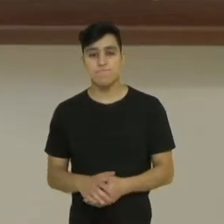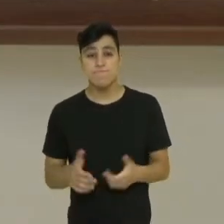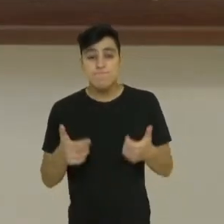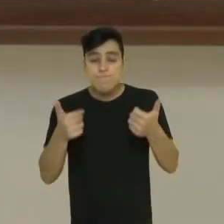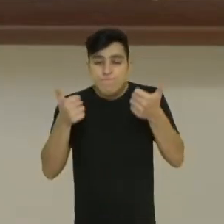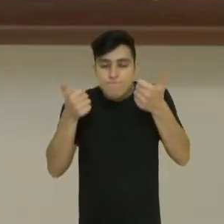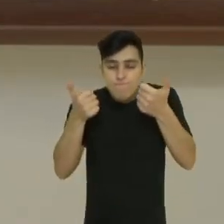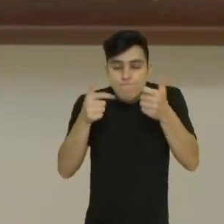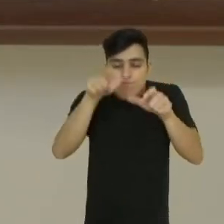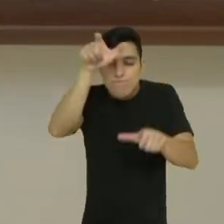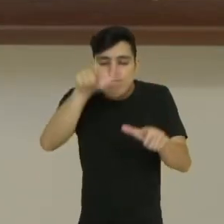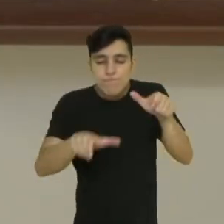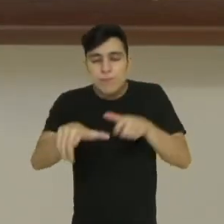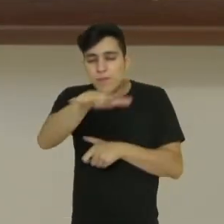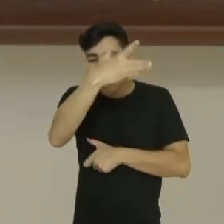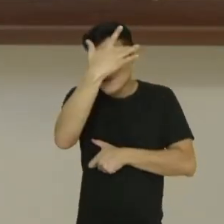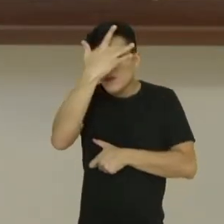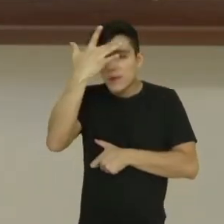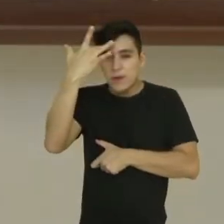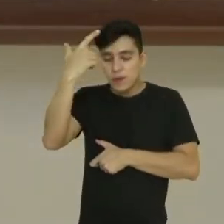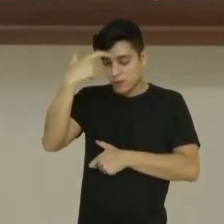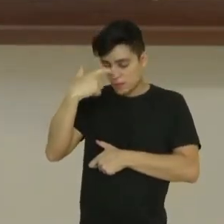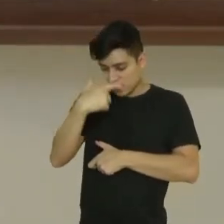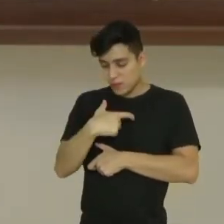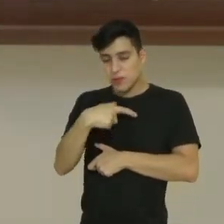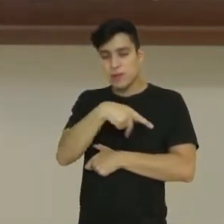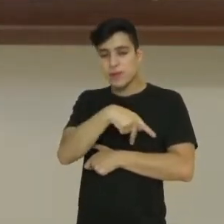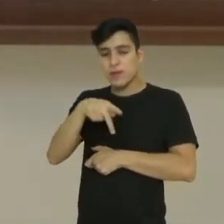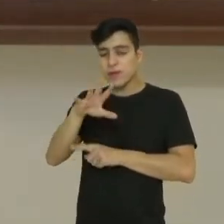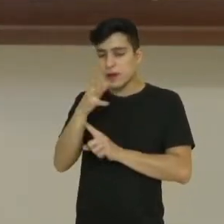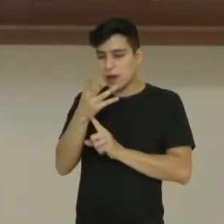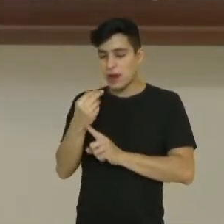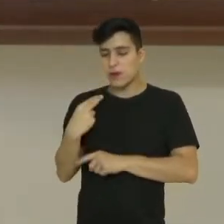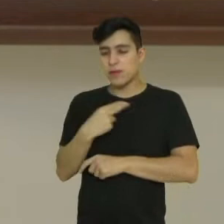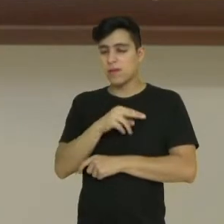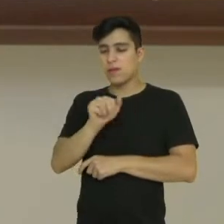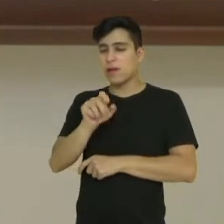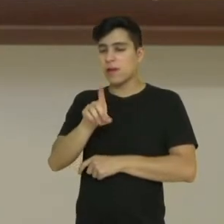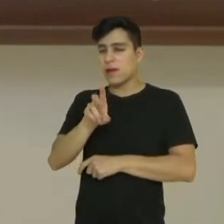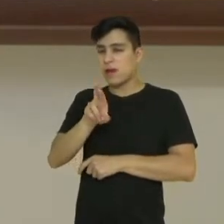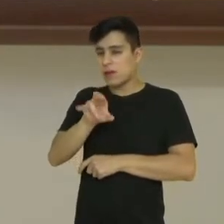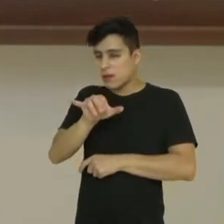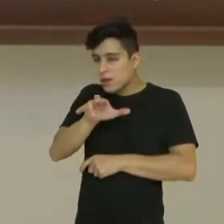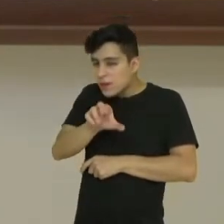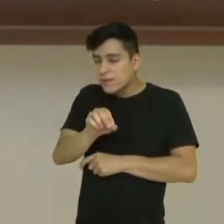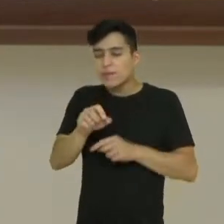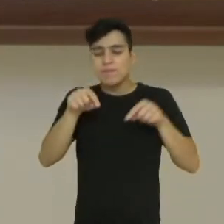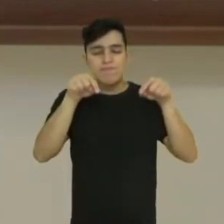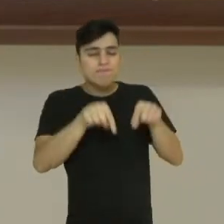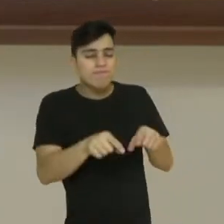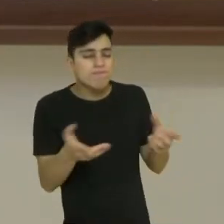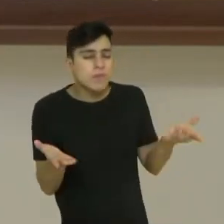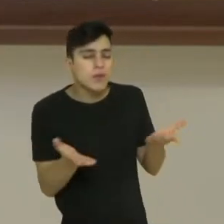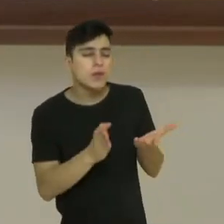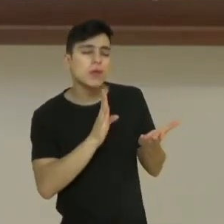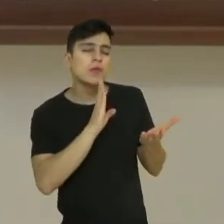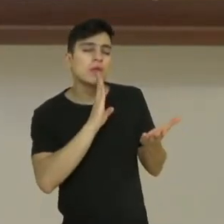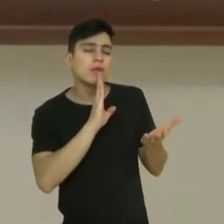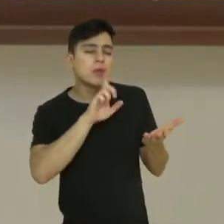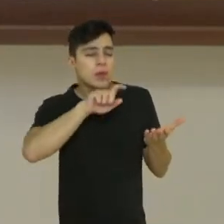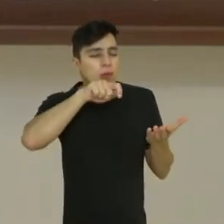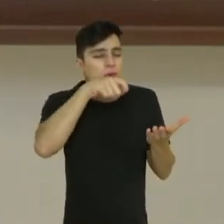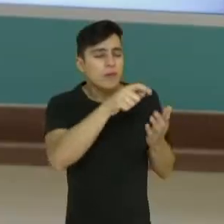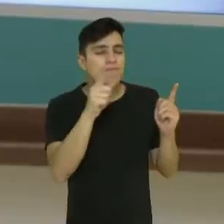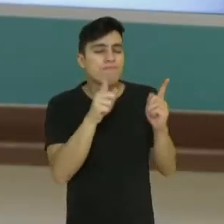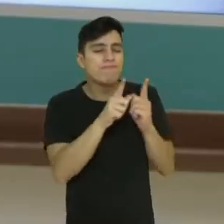Tudo bom, pessoal? Meu nome é Adriano, sou professor de artes. Gente, nesse dia a gente vai conhecer um pouquinho sobre a história da pintura e do desenho.